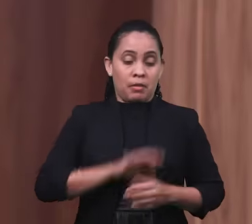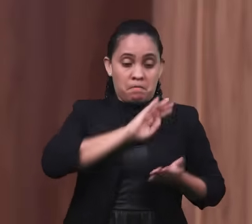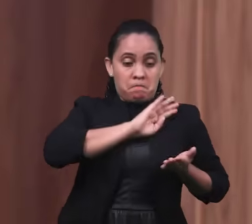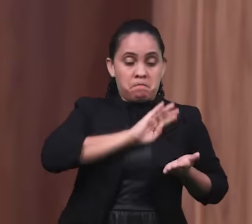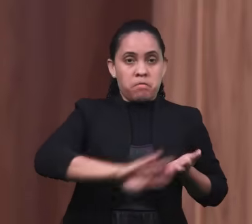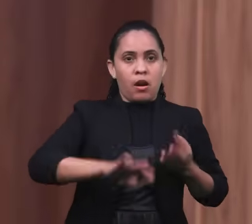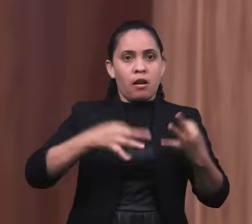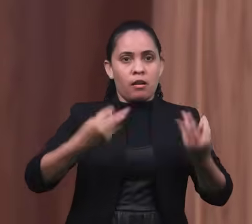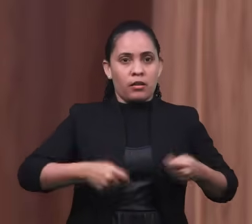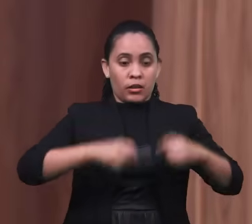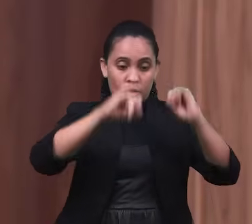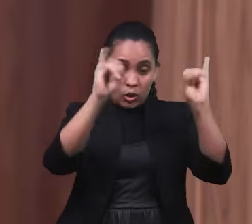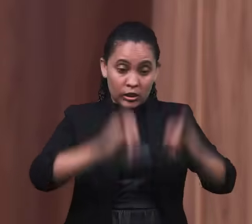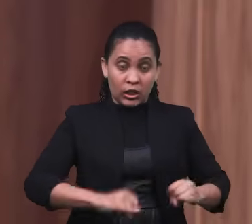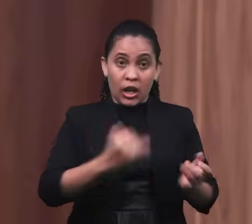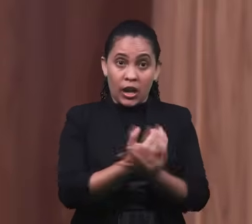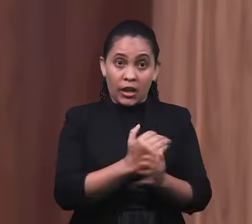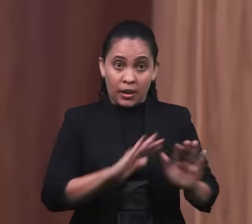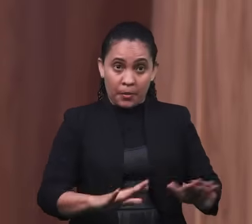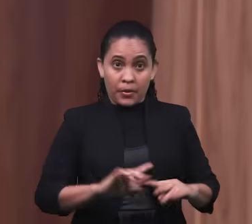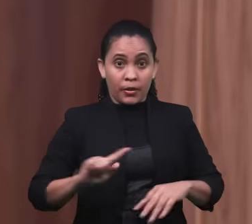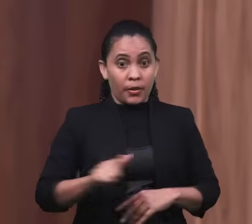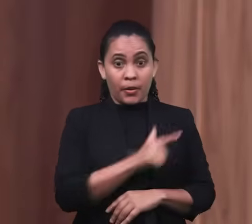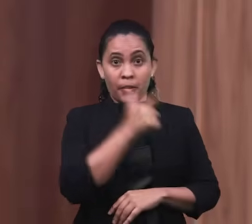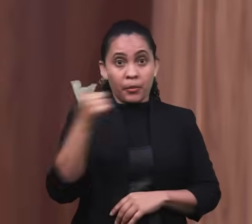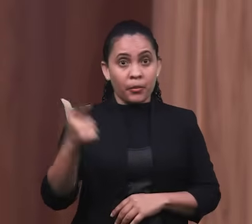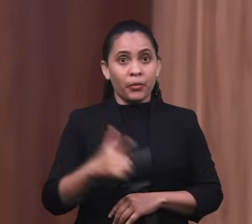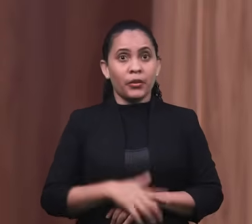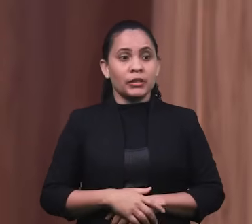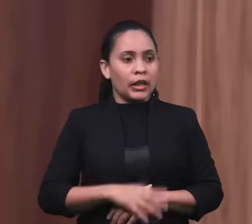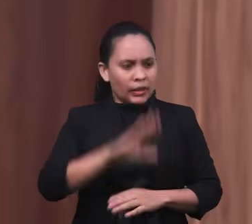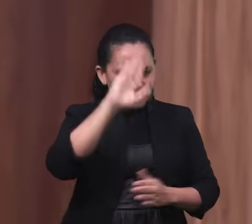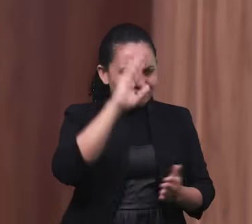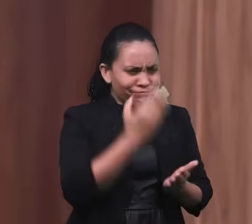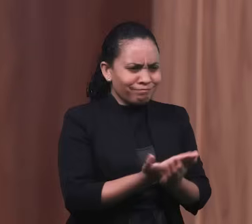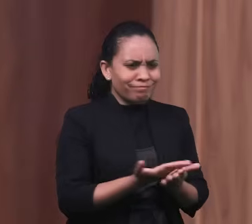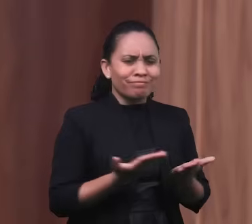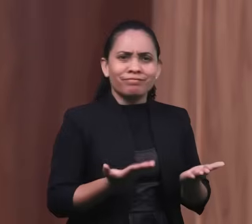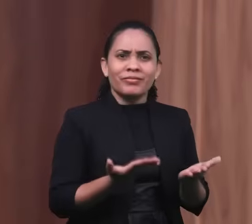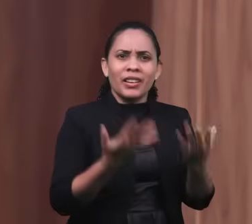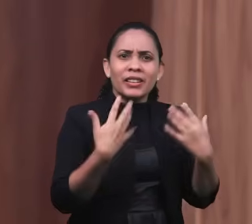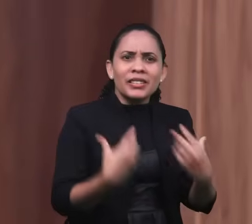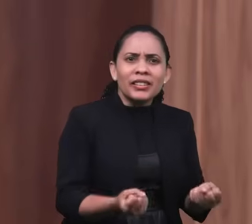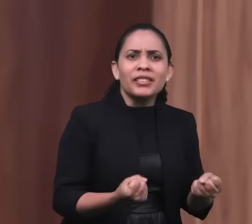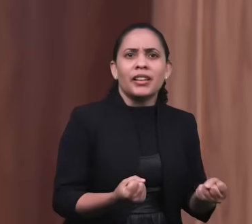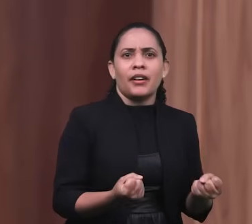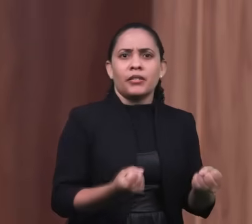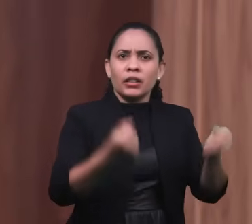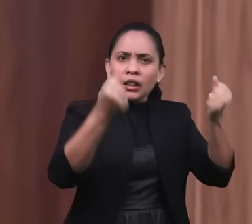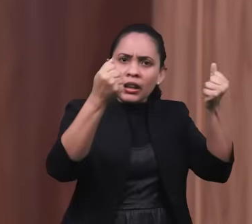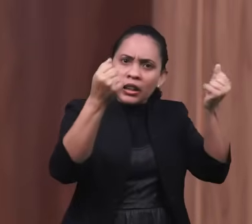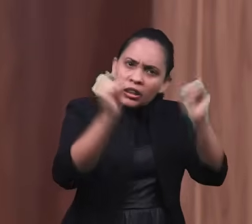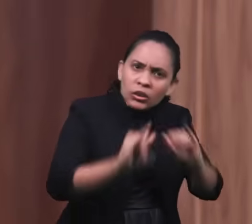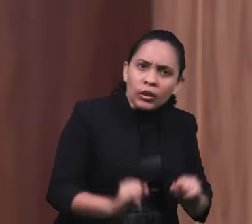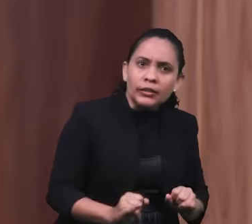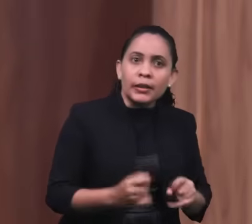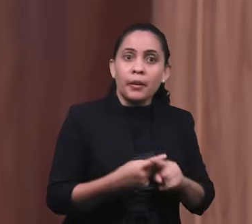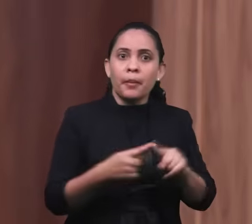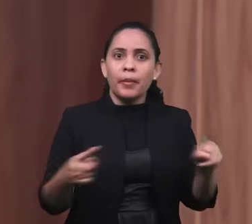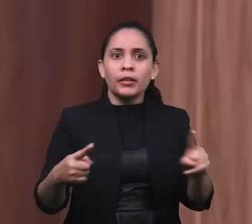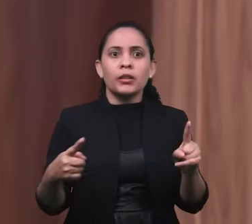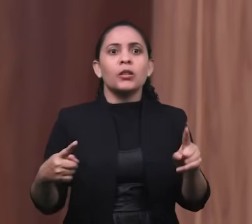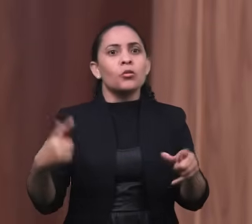depois disso tudo os homens da cidade, eles estavam enraizados naquela idolatria. Mas ele luta porque agora ele